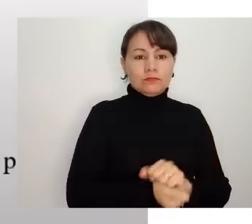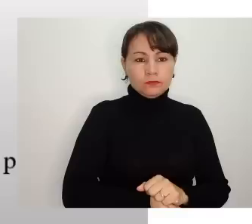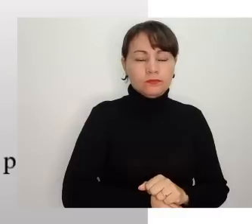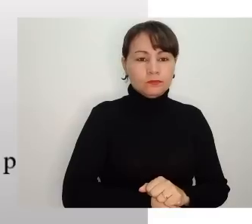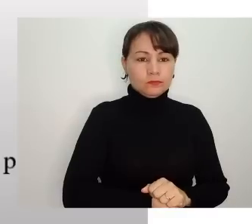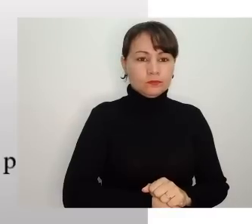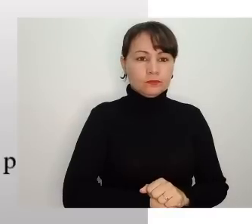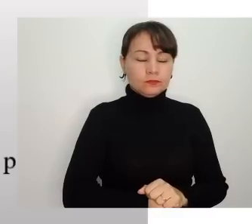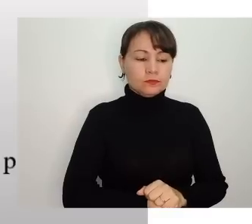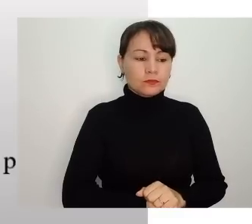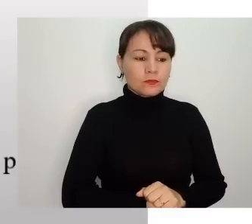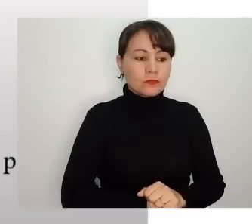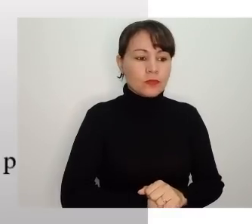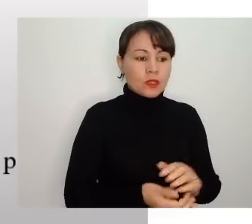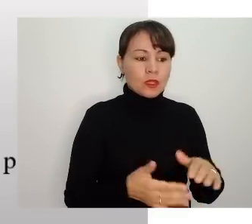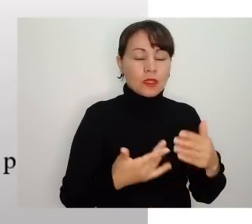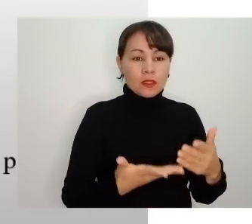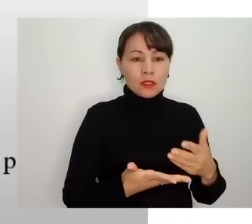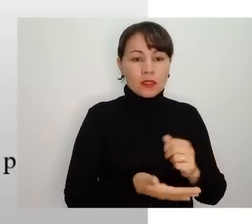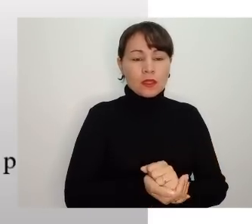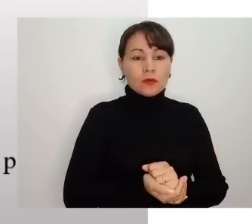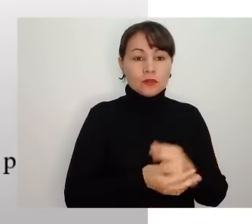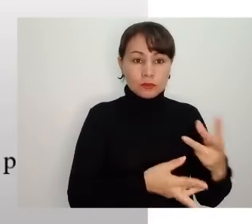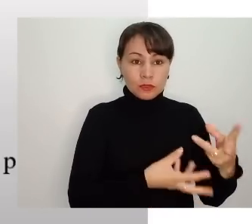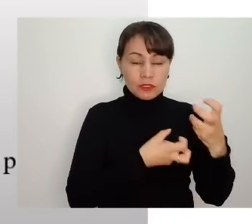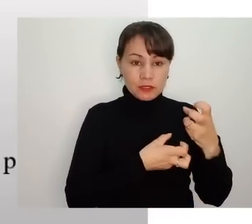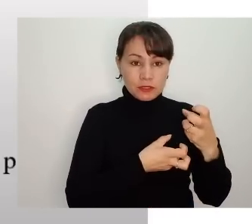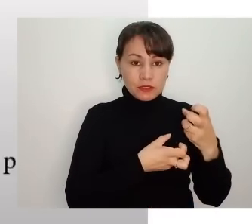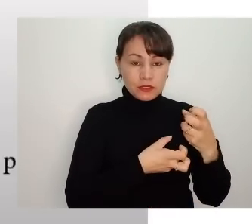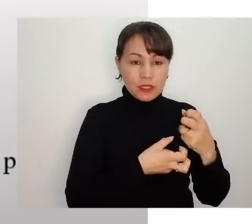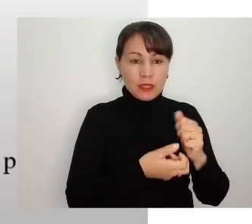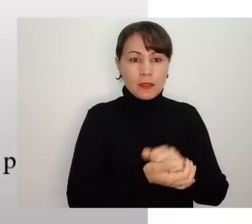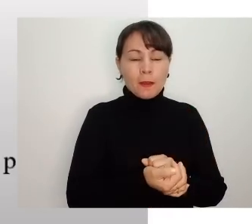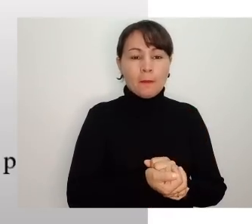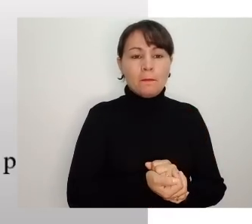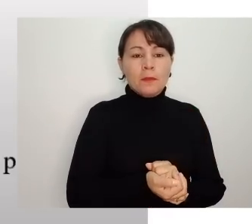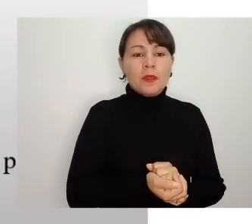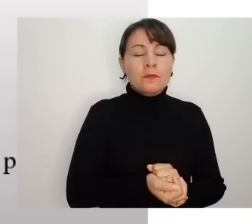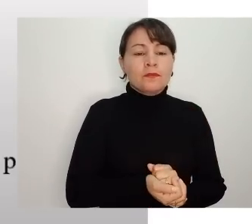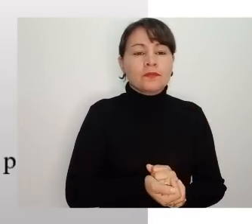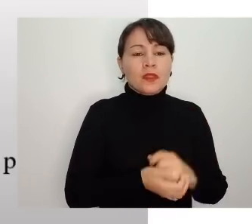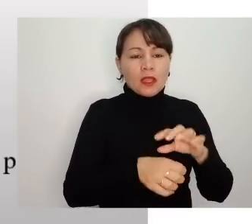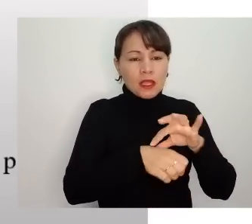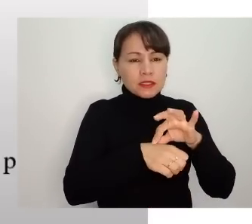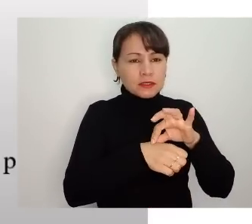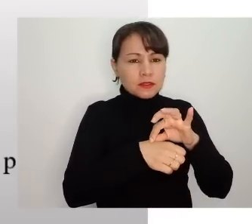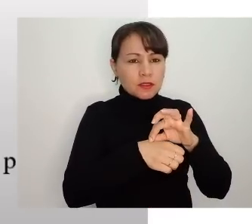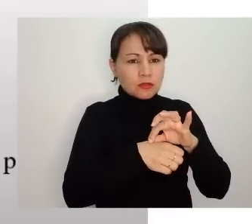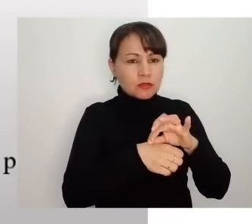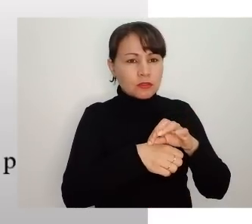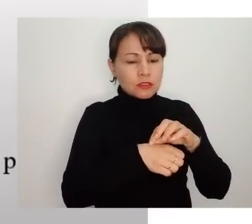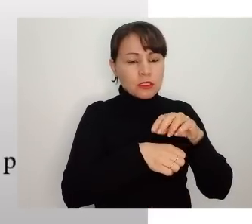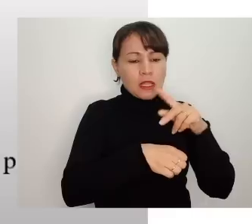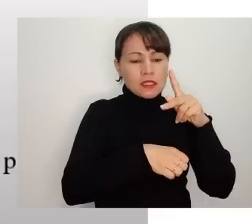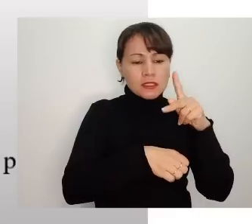de Purkinje. Então, a gente pode observar que as células de Purkinje são as células